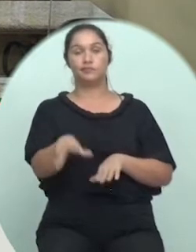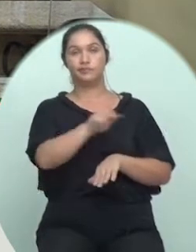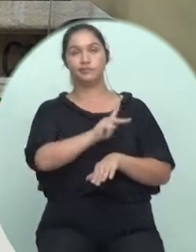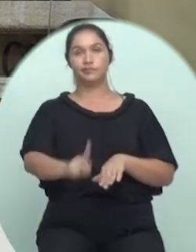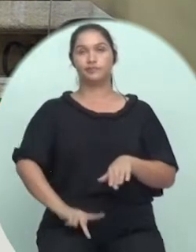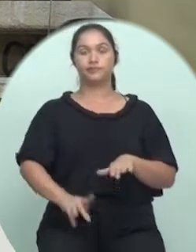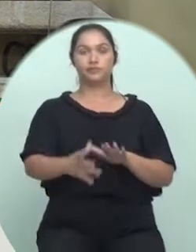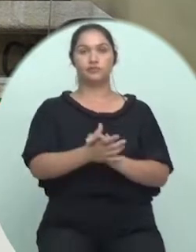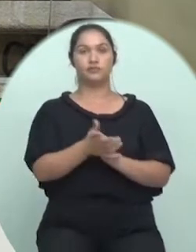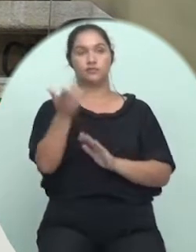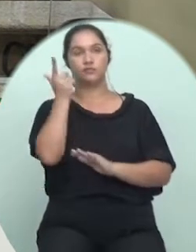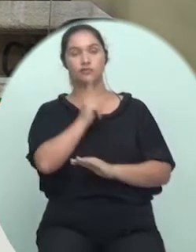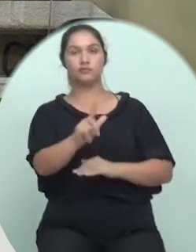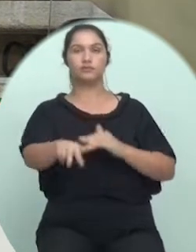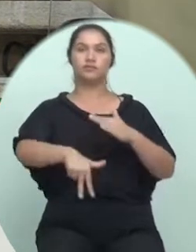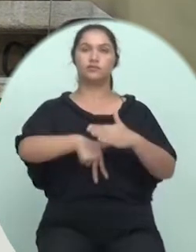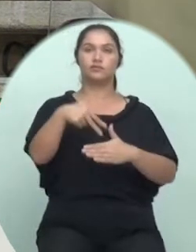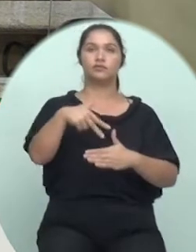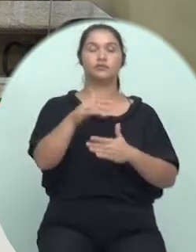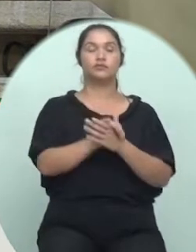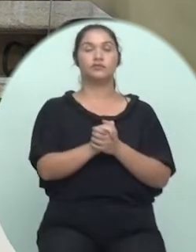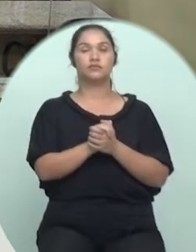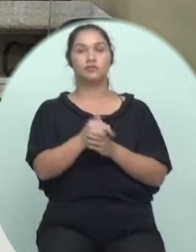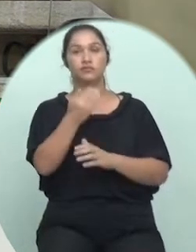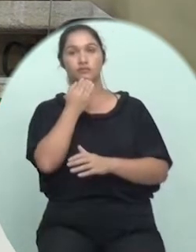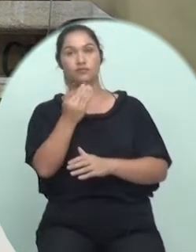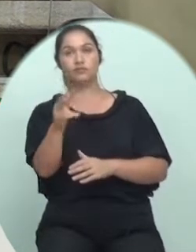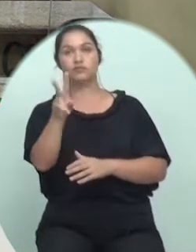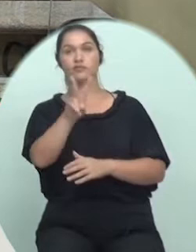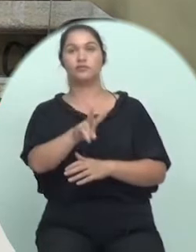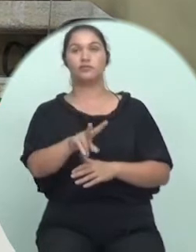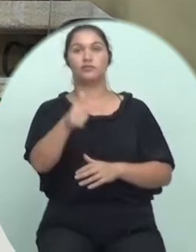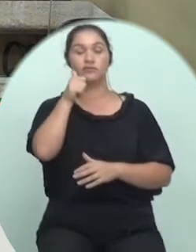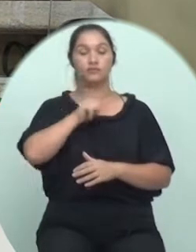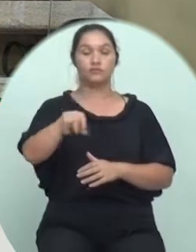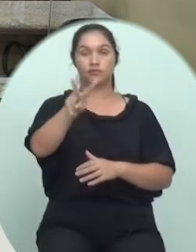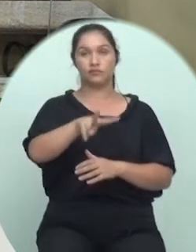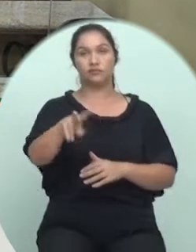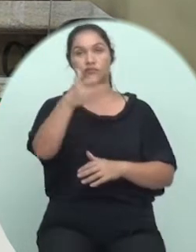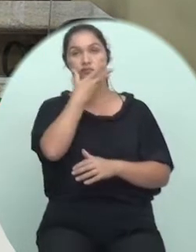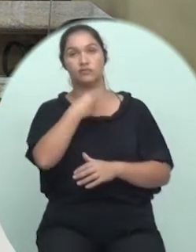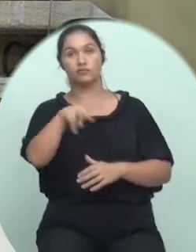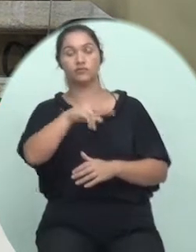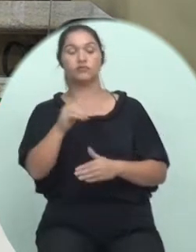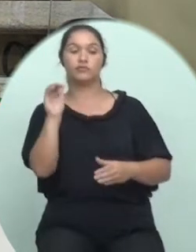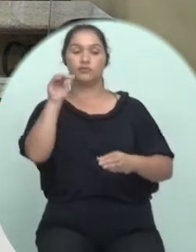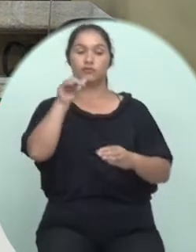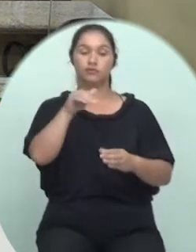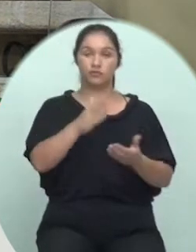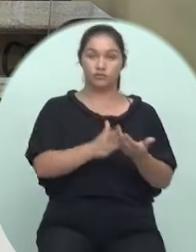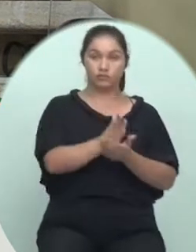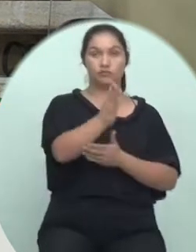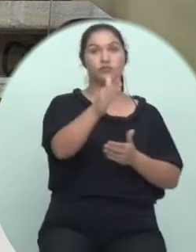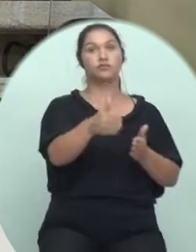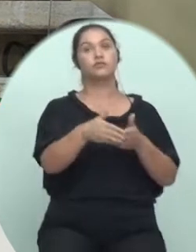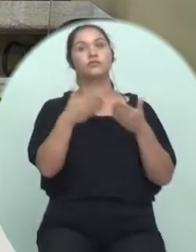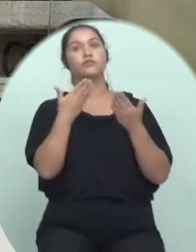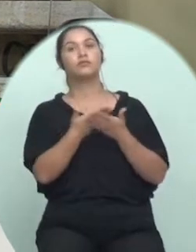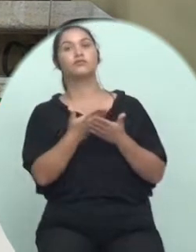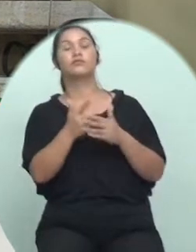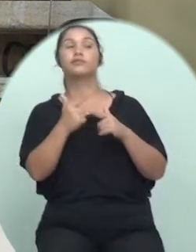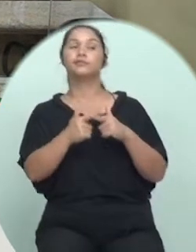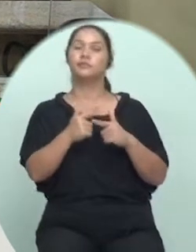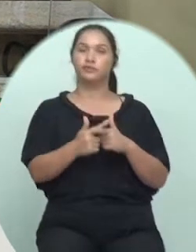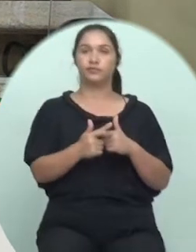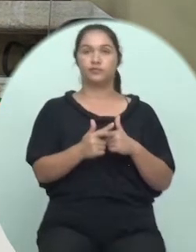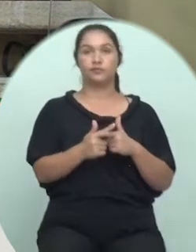presidente, mais uma vez subo à tribuna, pedir a todas as vereadoras, os vereadores, possam aprovar esse requerimento. Na